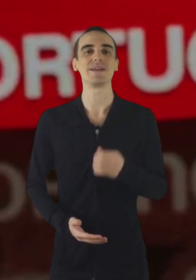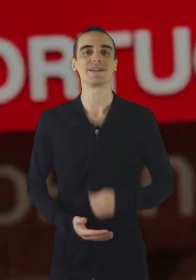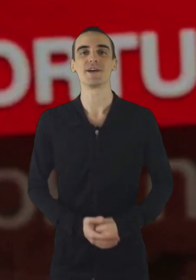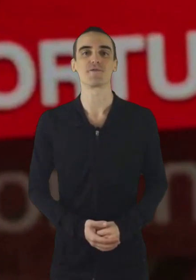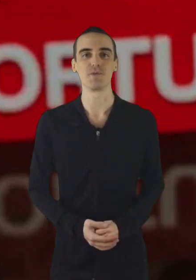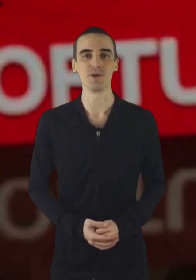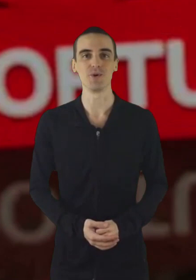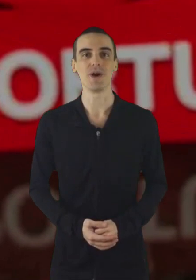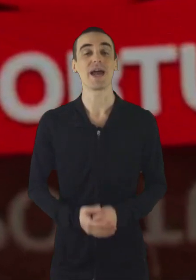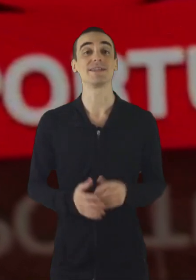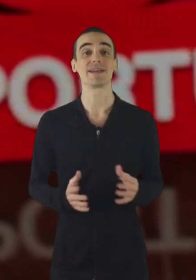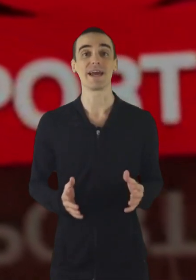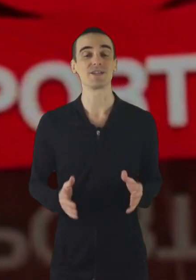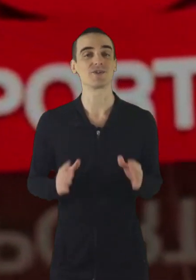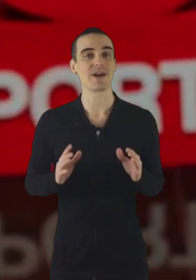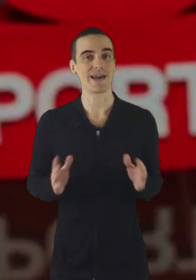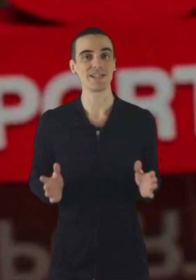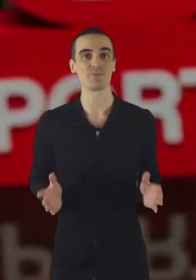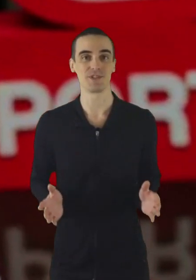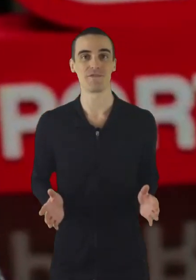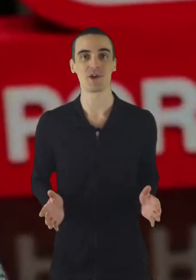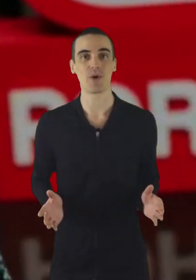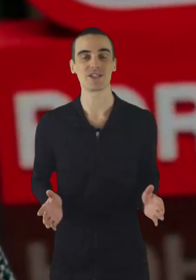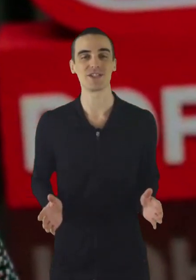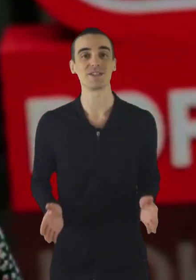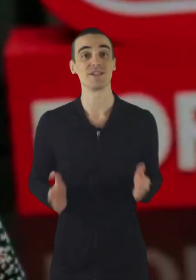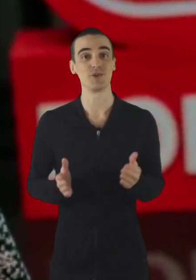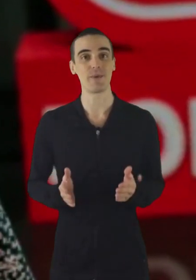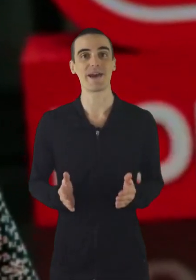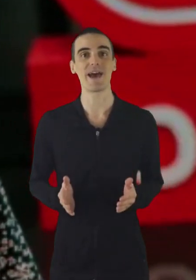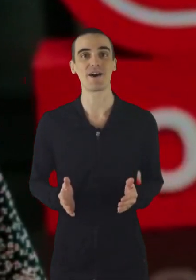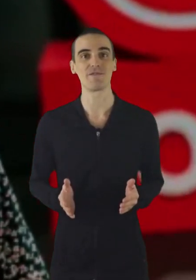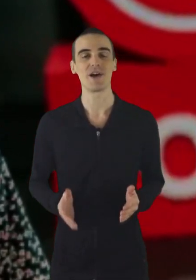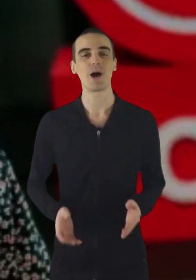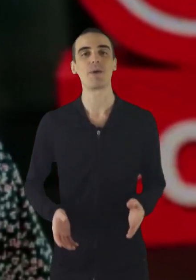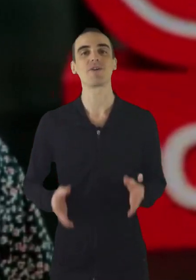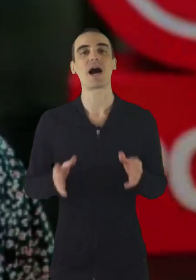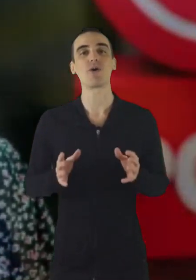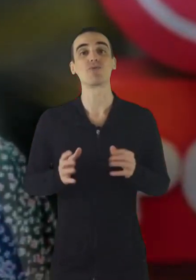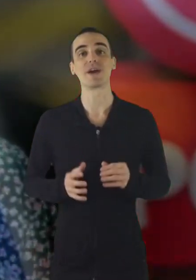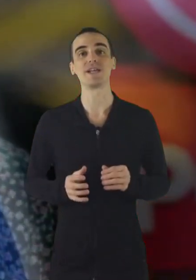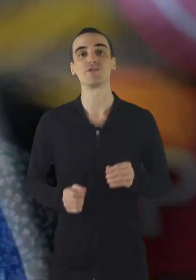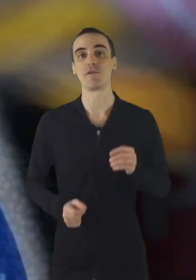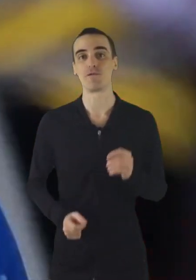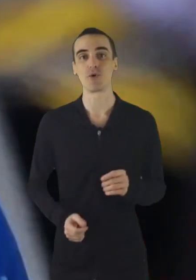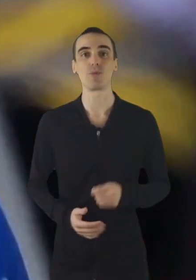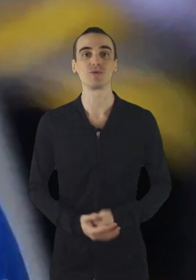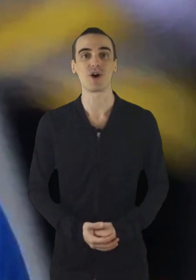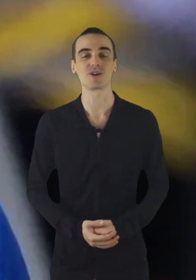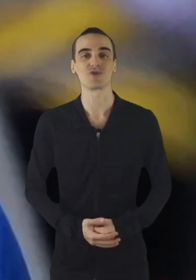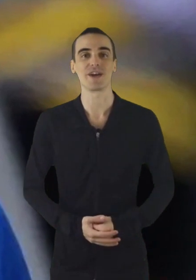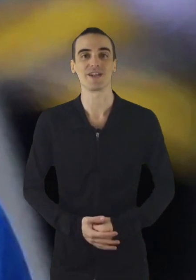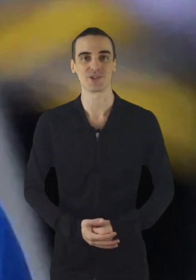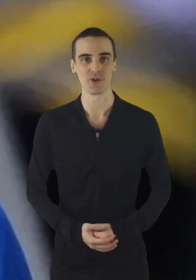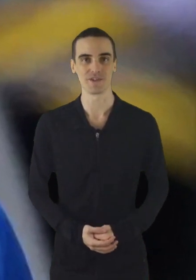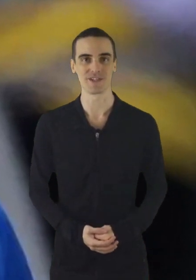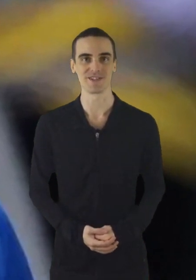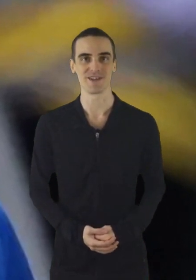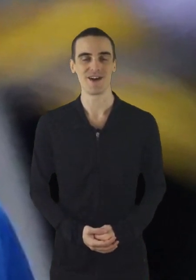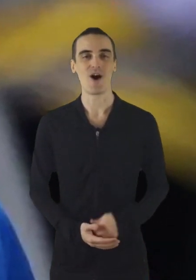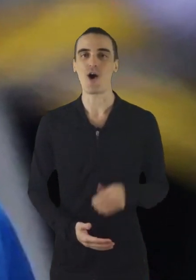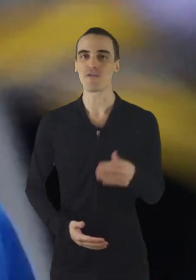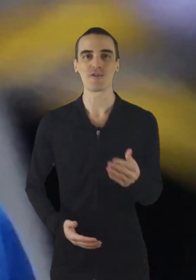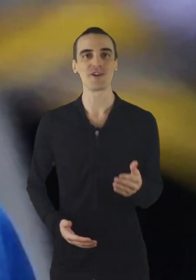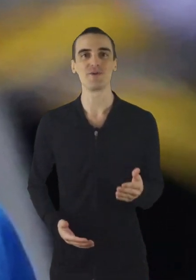procurou um Staff de Abel Ferreira e fez uma sondagem porém o treinador português reafirmou o seu desejo de cumprir o contrato com o Palmeiras